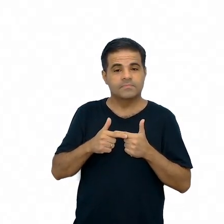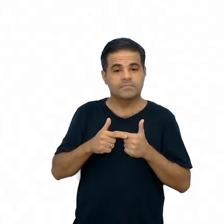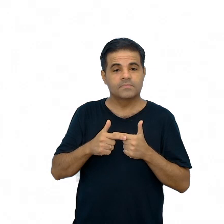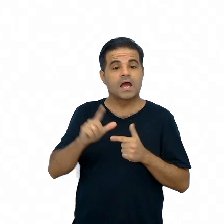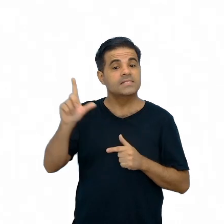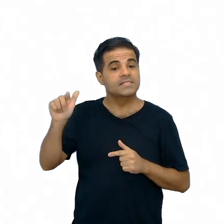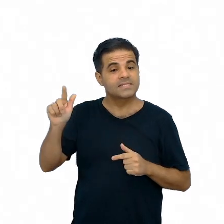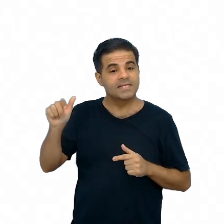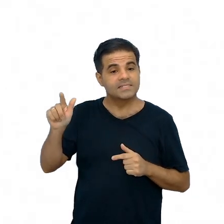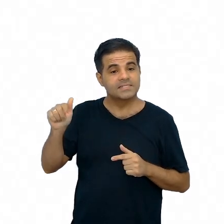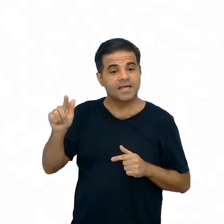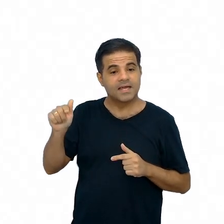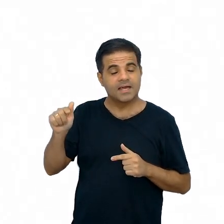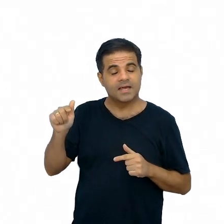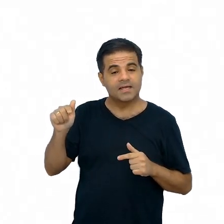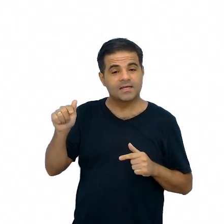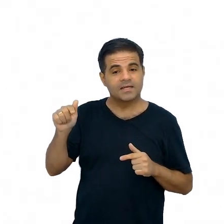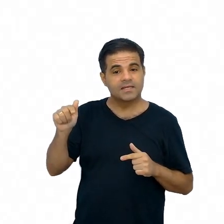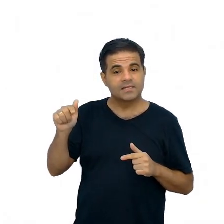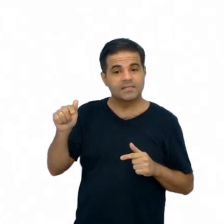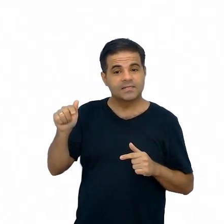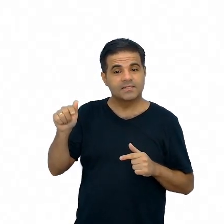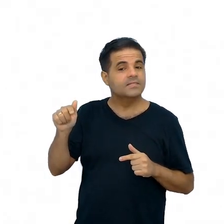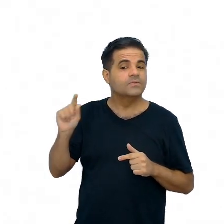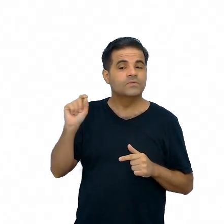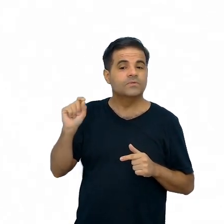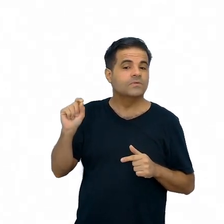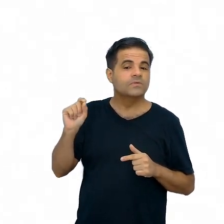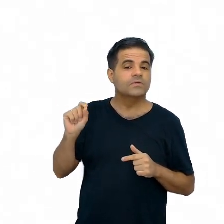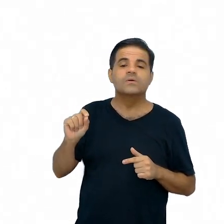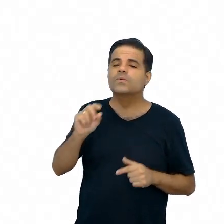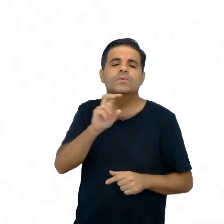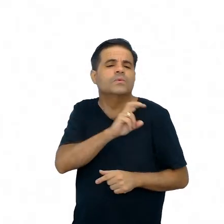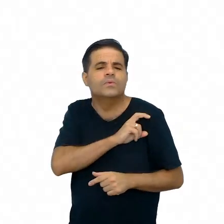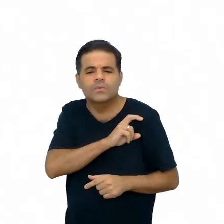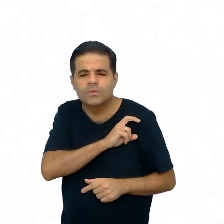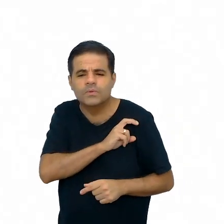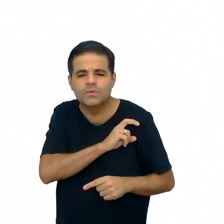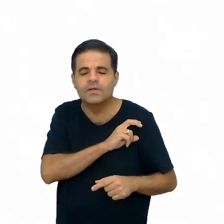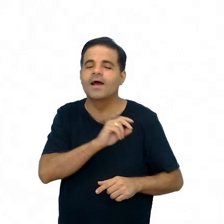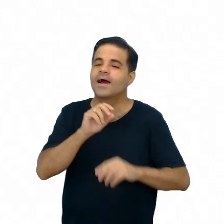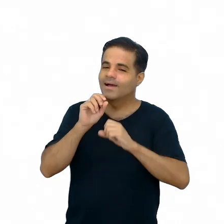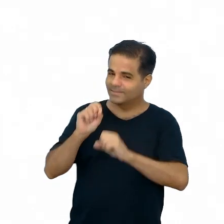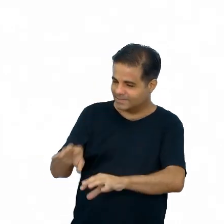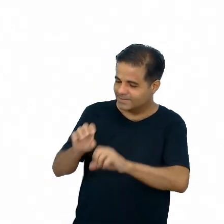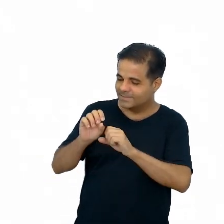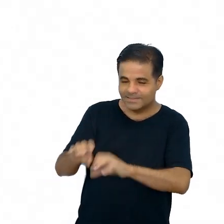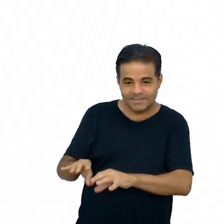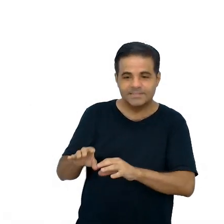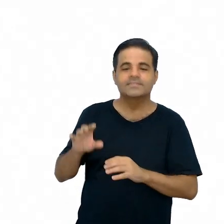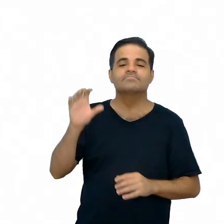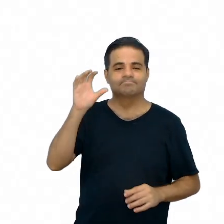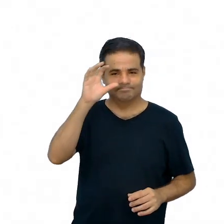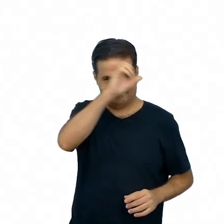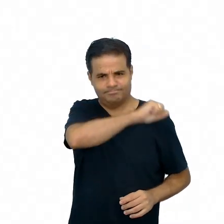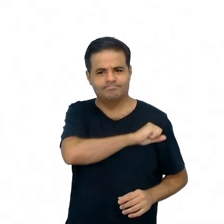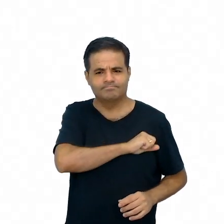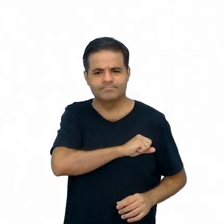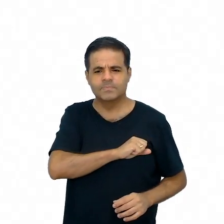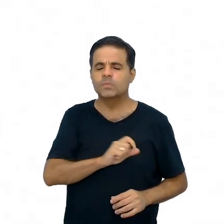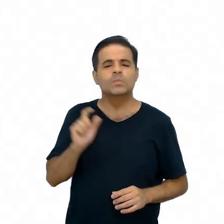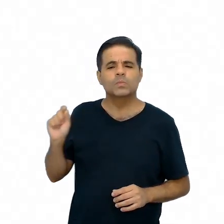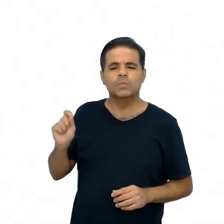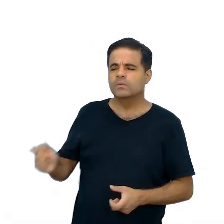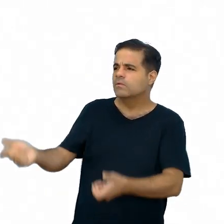17. Também a habilidade 17 é referente lá ao 5º ano, tá, do ensino fundamental. O que